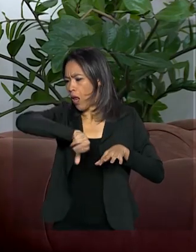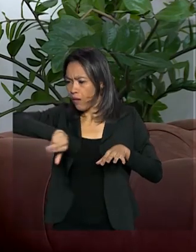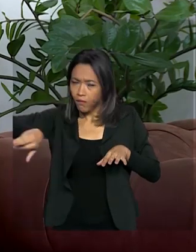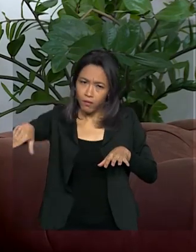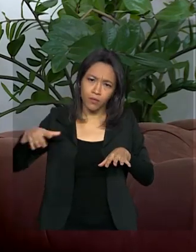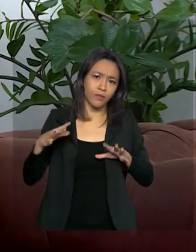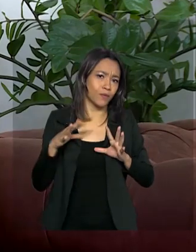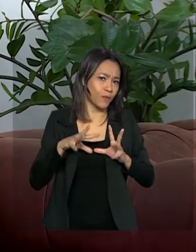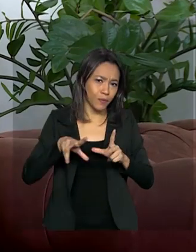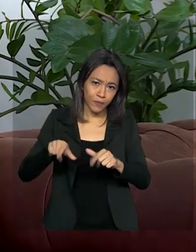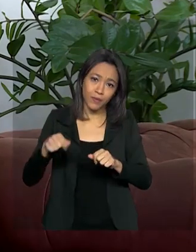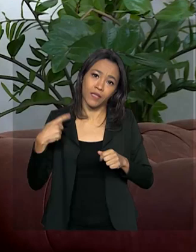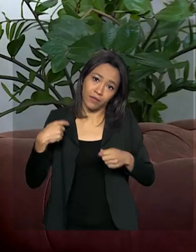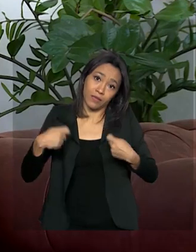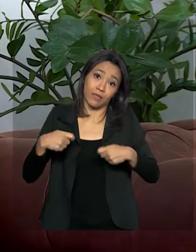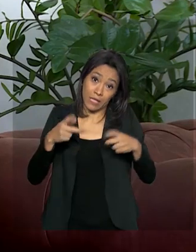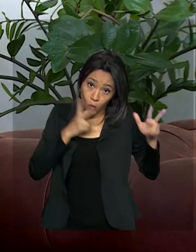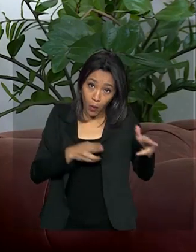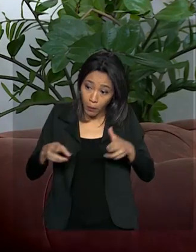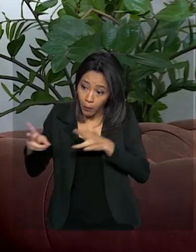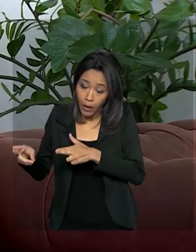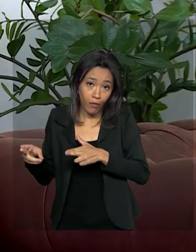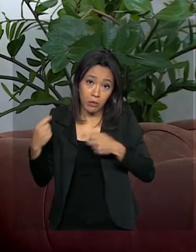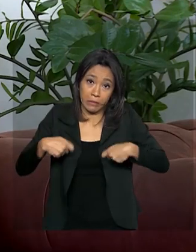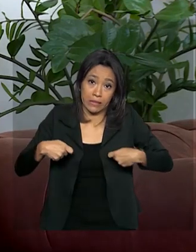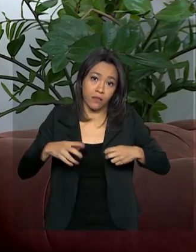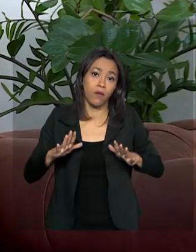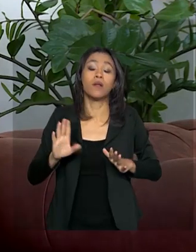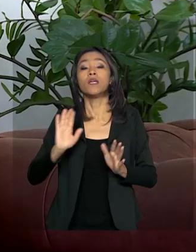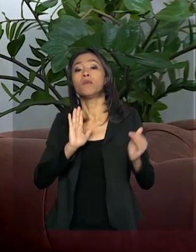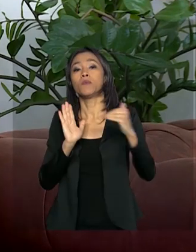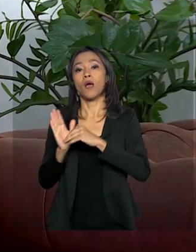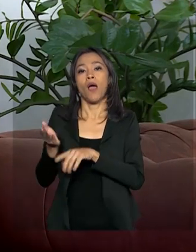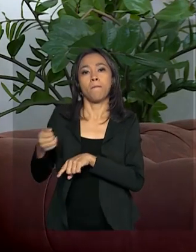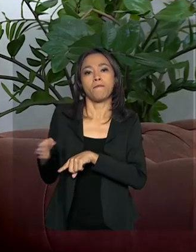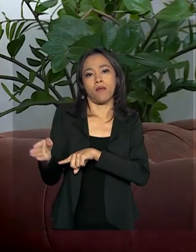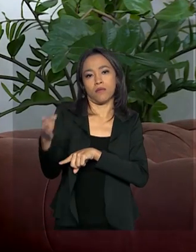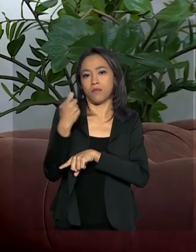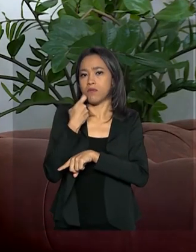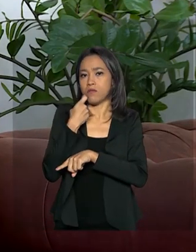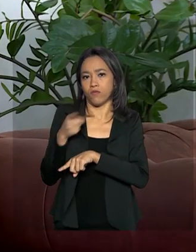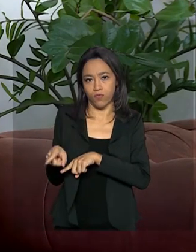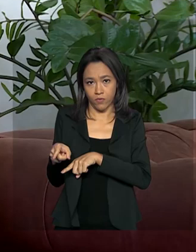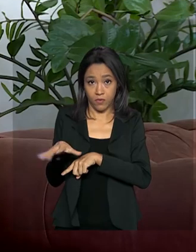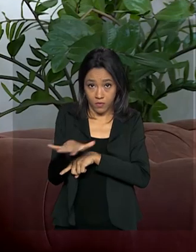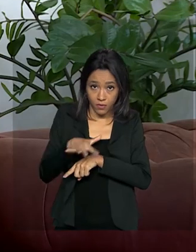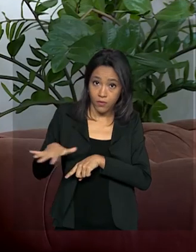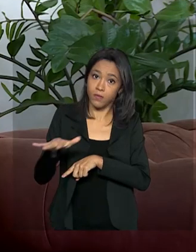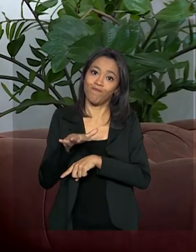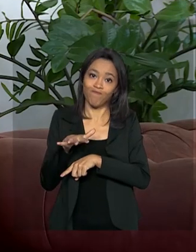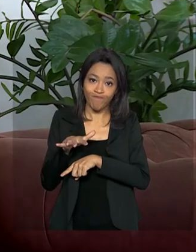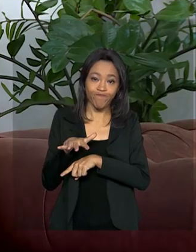suas necessidades necessidades que nem sempre são as mesmas e depois a pesca né a pesca também é